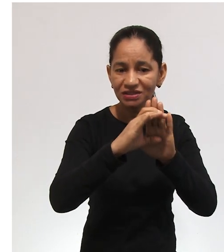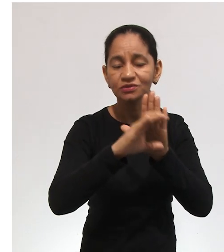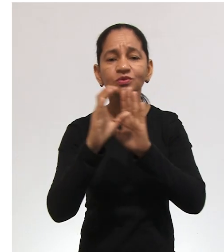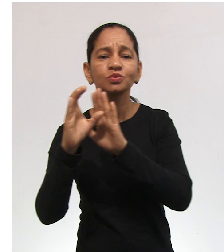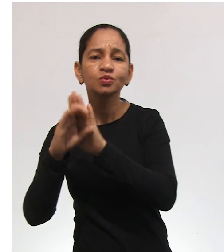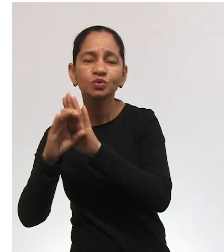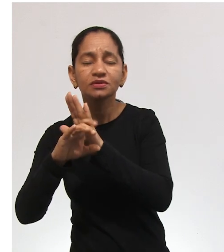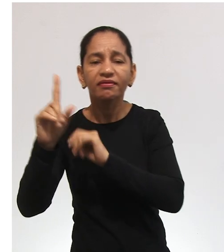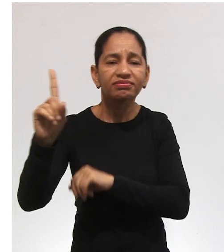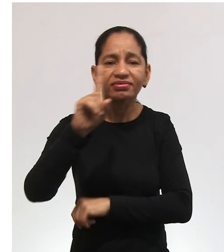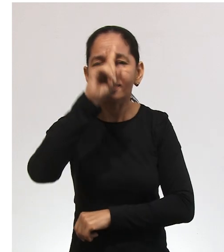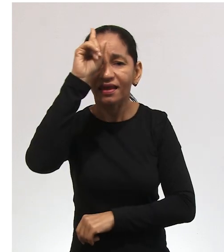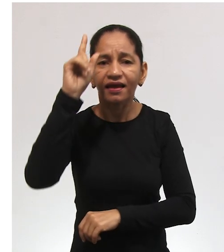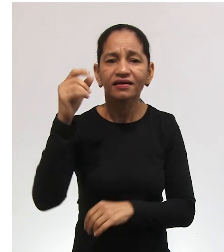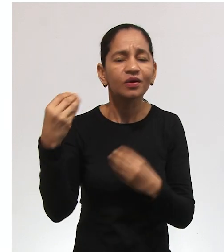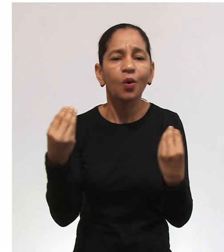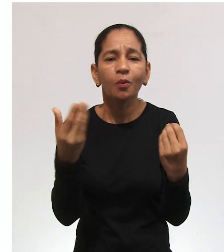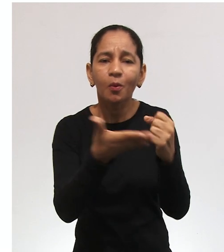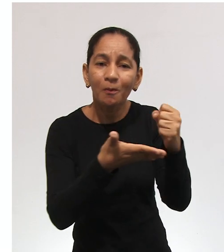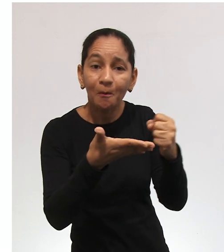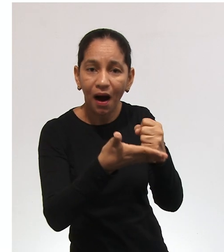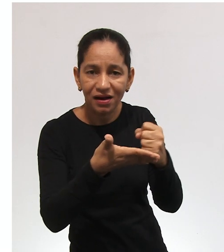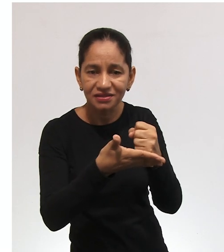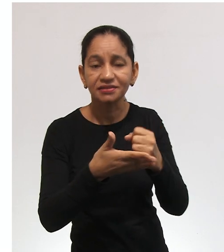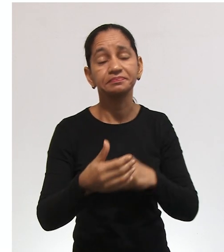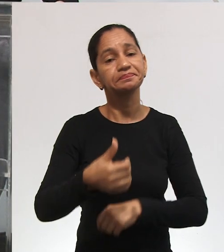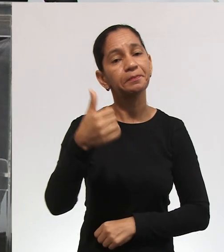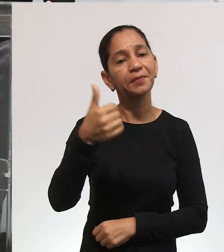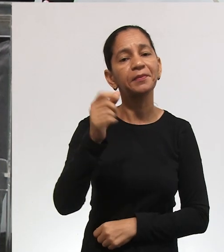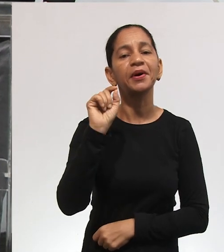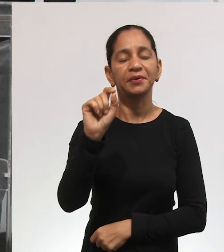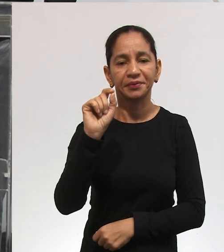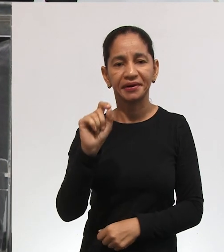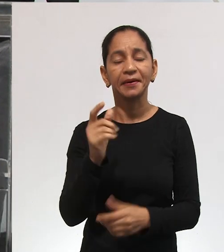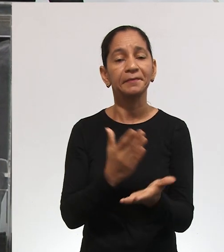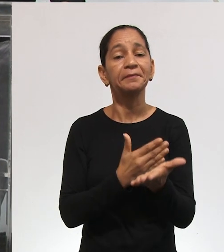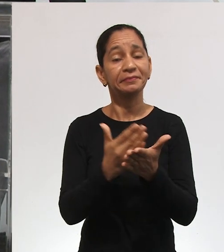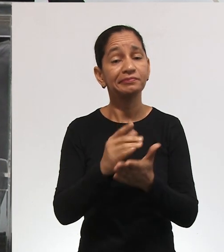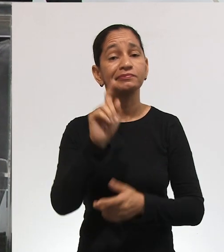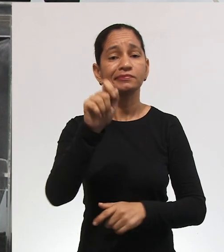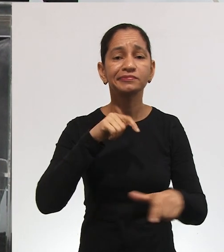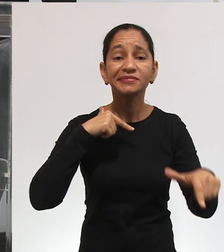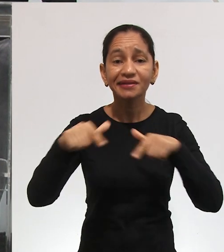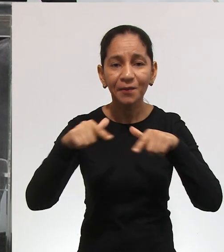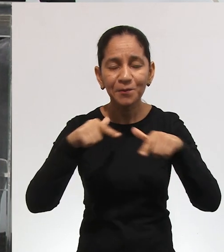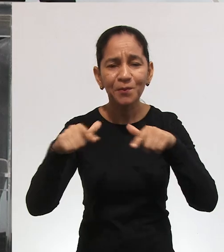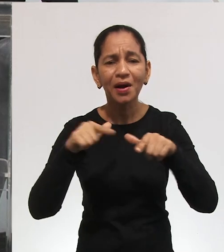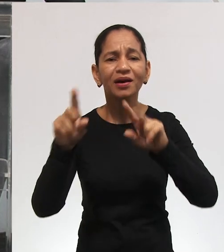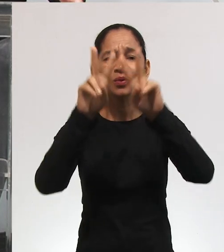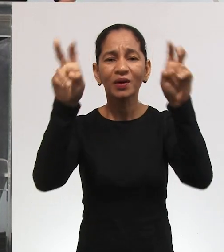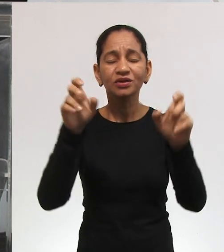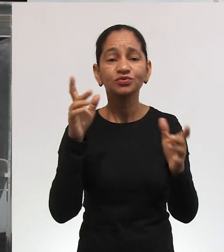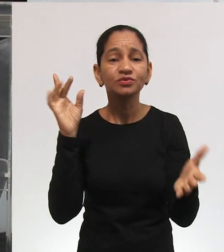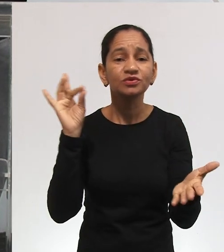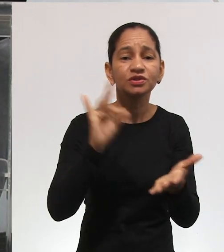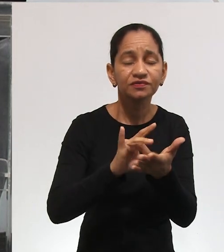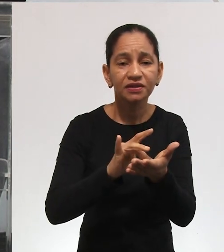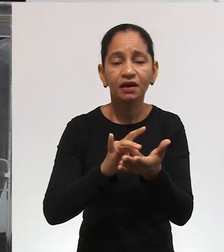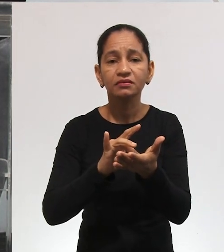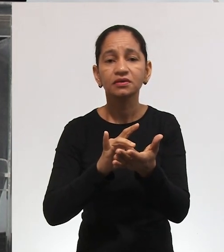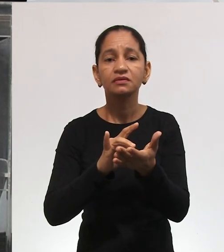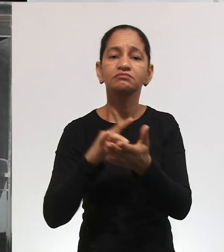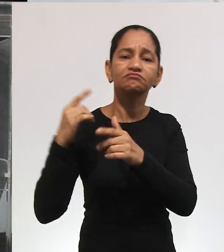e dessas ideias mais fundamentais. Primeiramente, a gente tem que entender que o trabalho ele tem uma